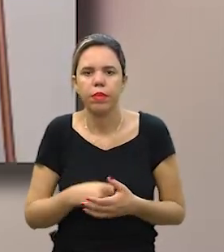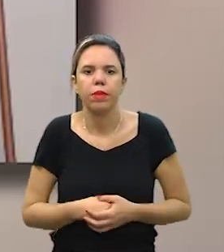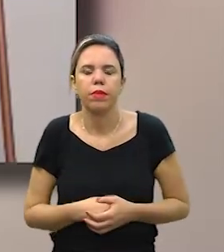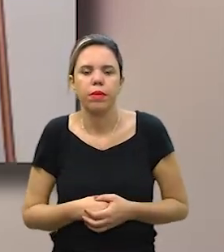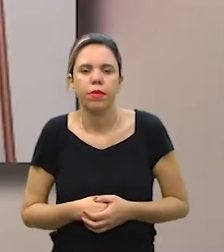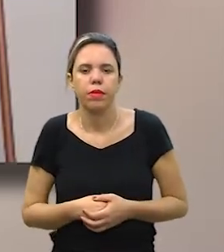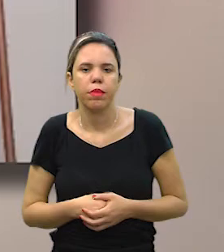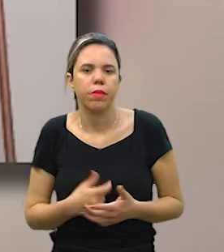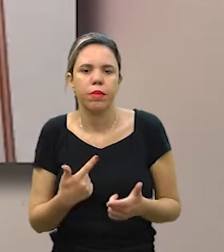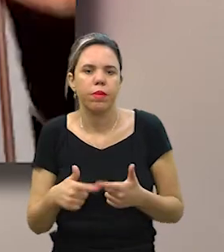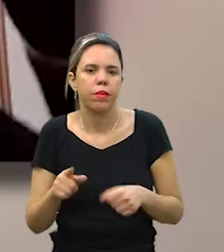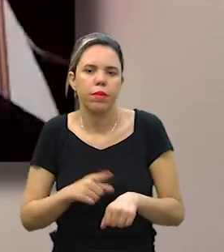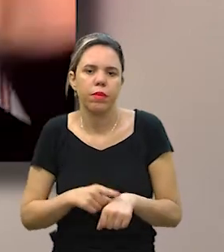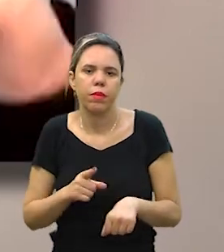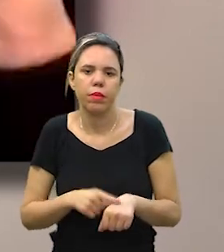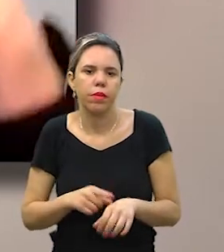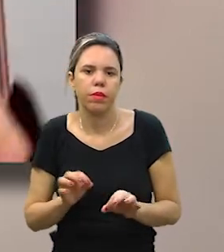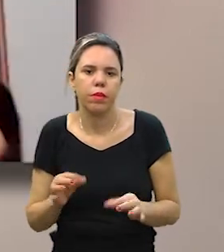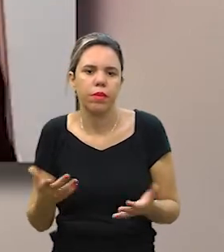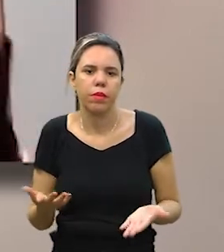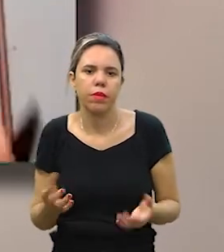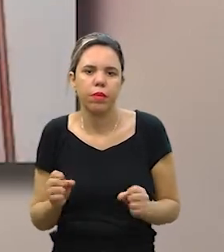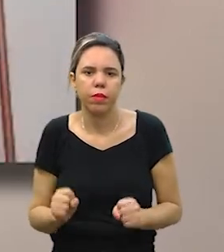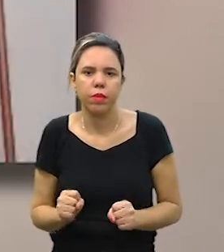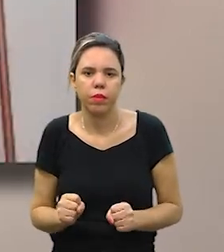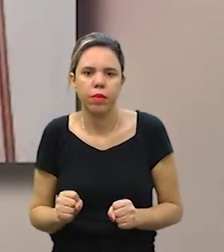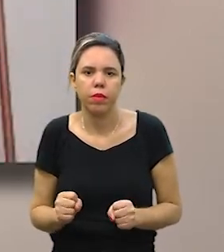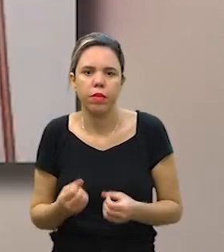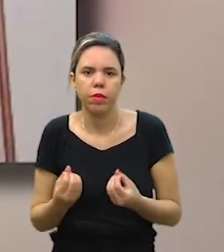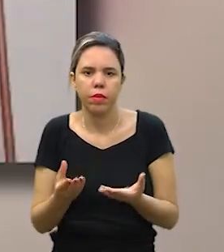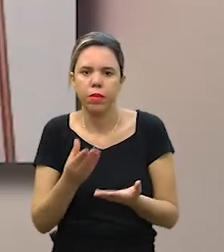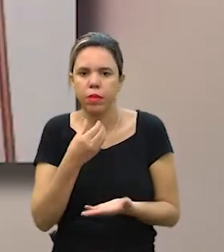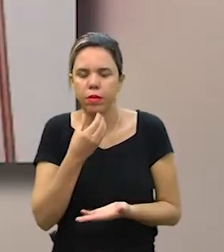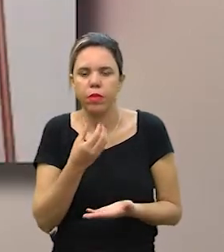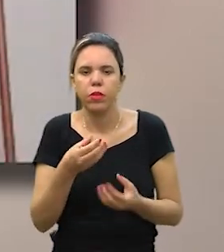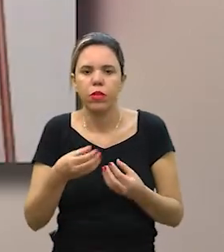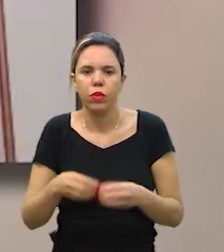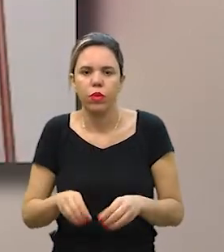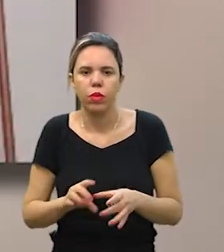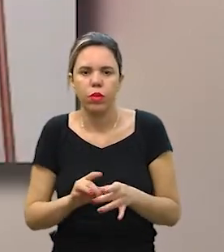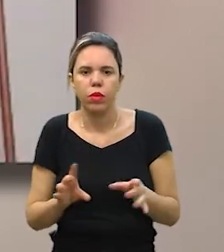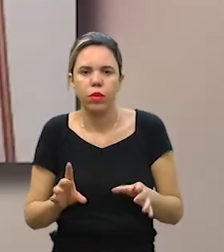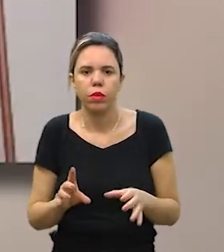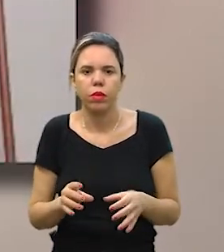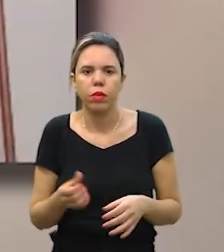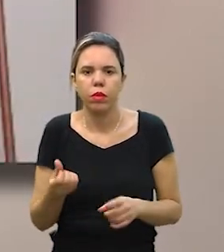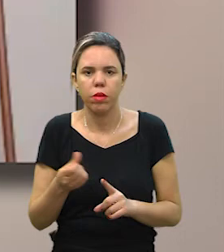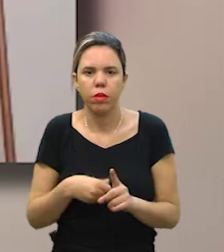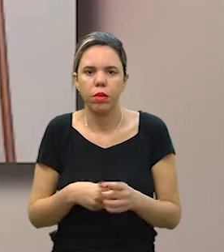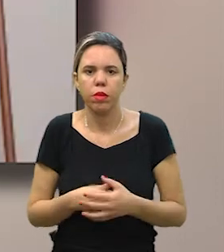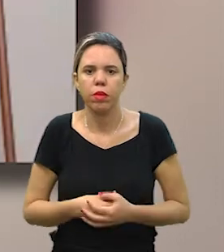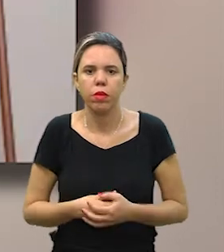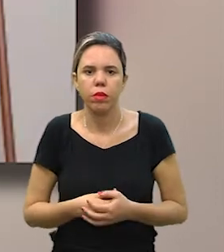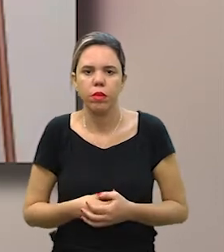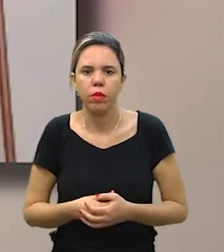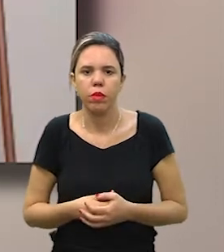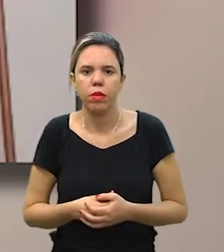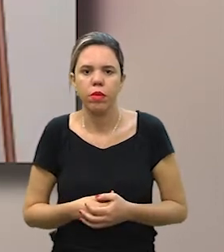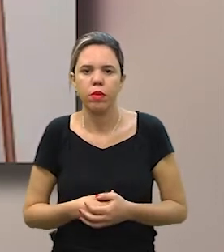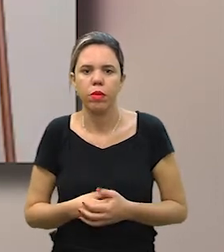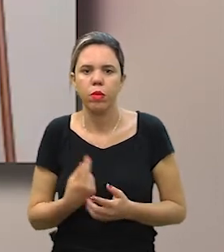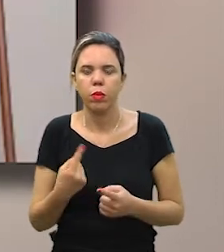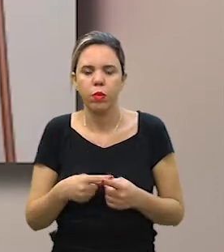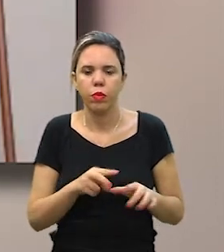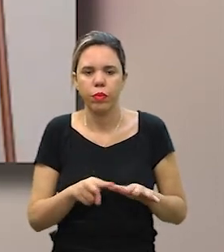você vai ter. Então, não existe o momento certo que pode dar o ovo. É liberado desde o sexto mês. Então,